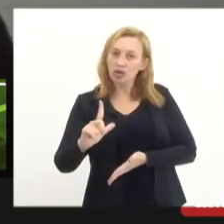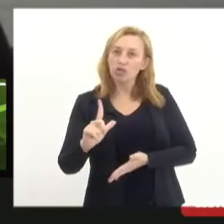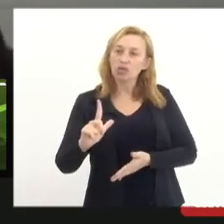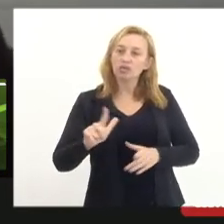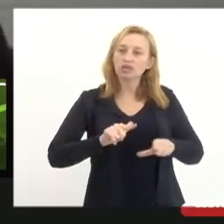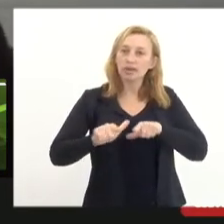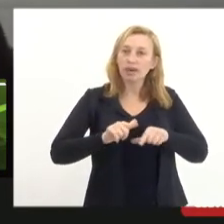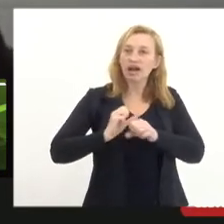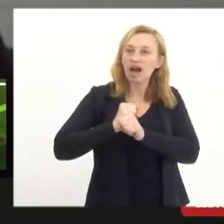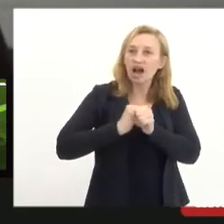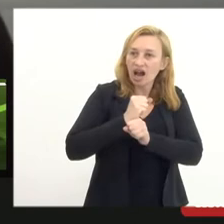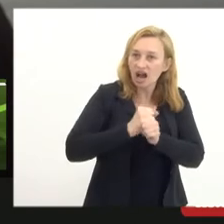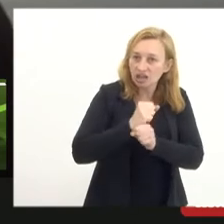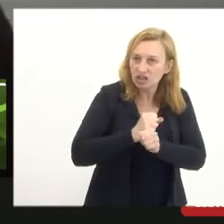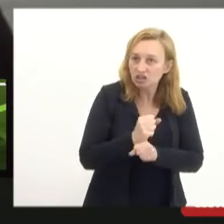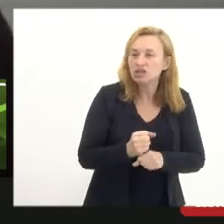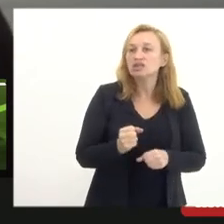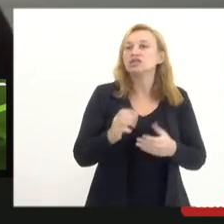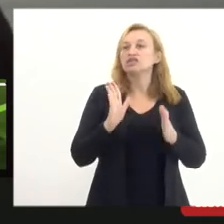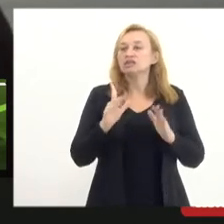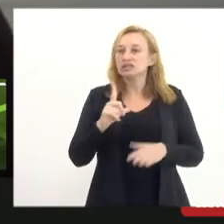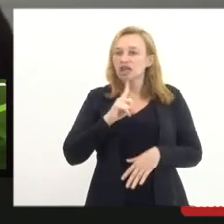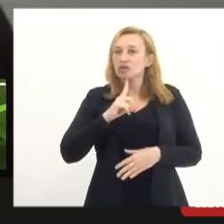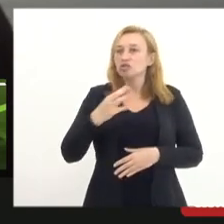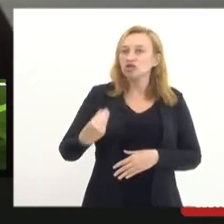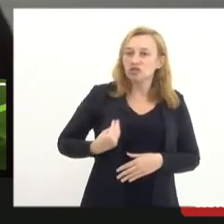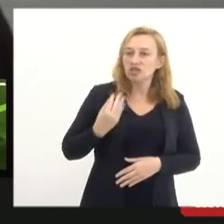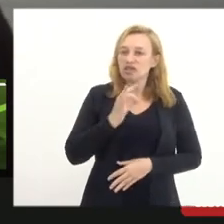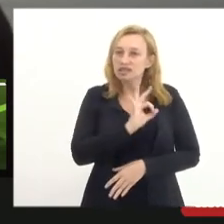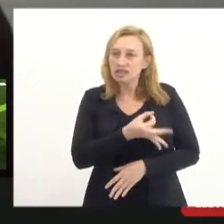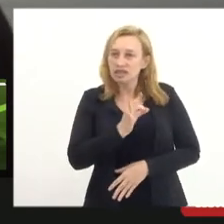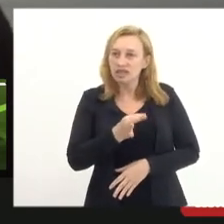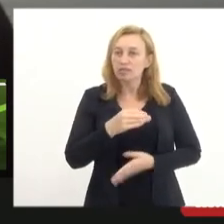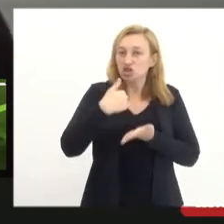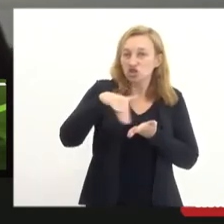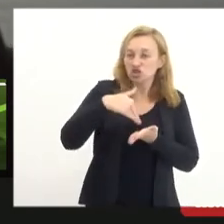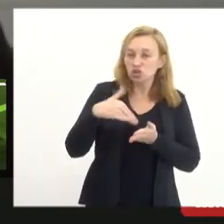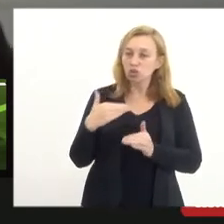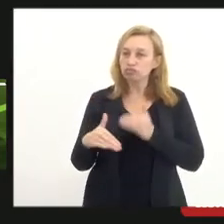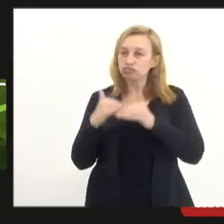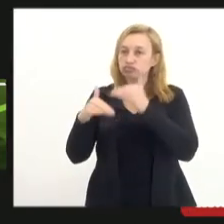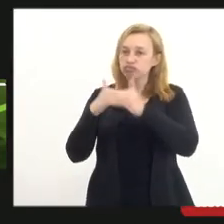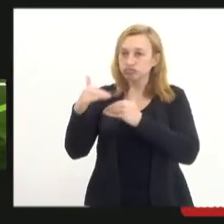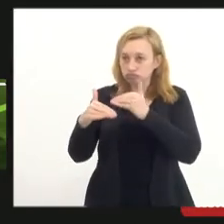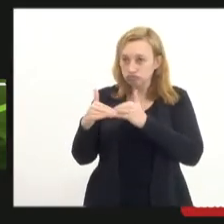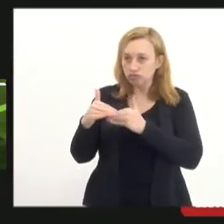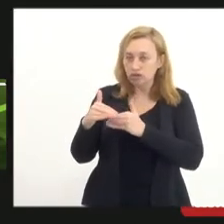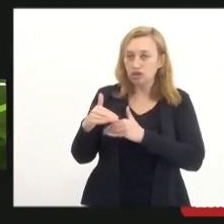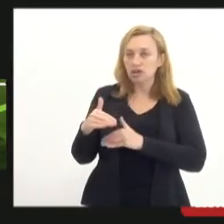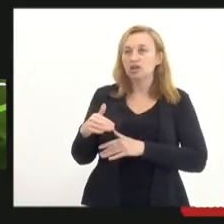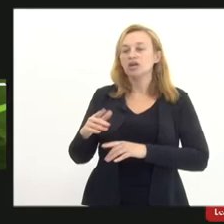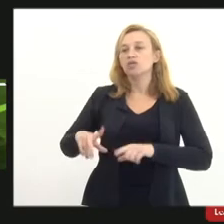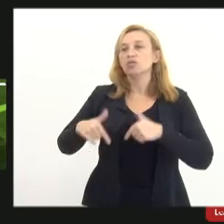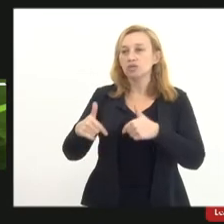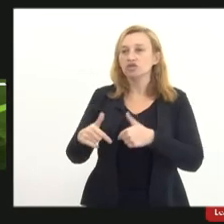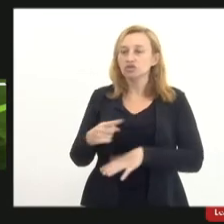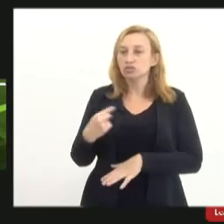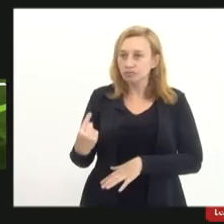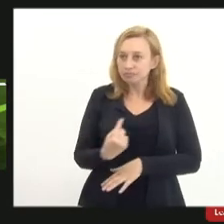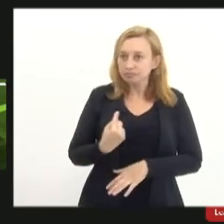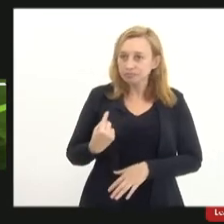anos. Temos presença ali, inclusive, com um escritório avançado de operação nossa.